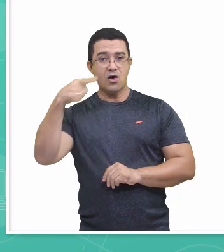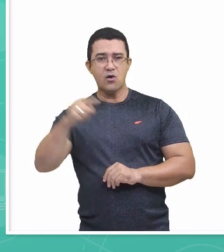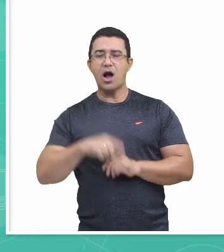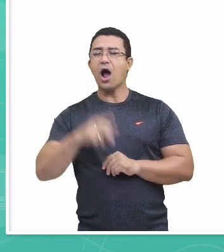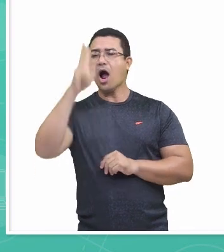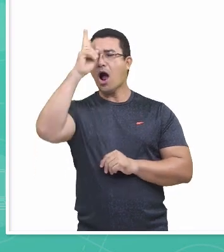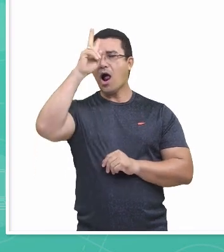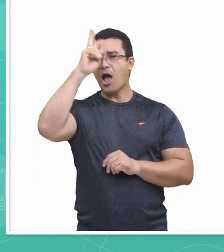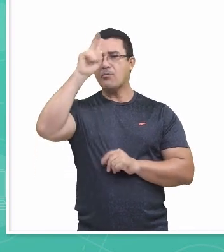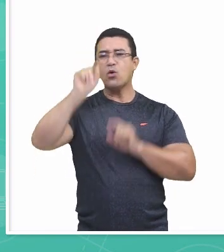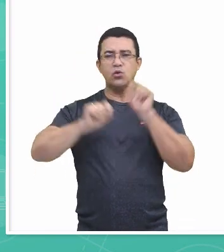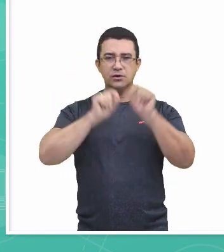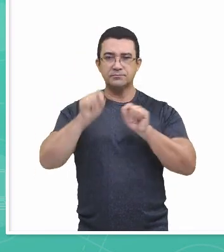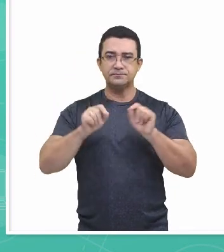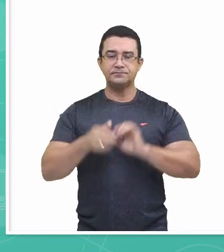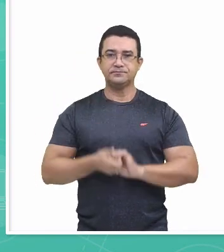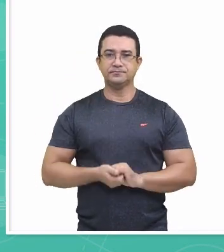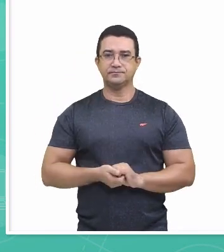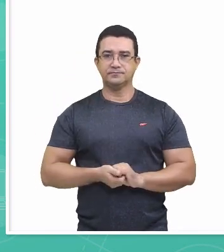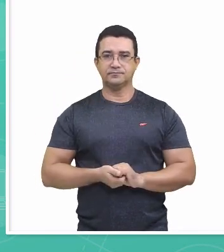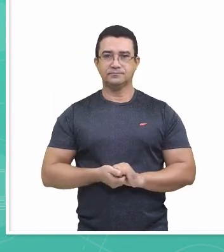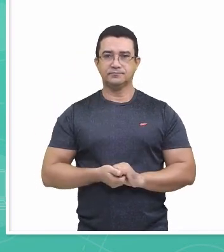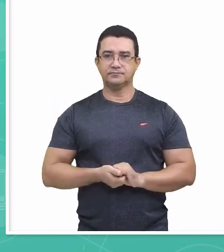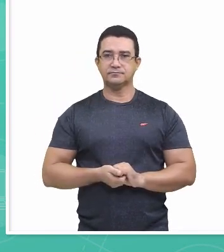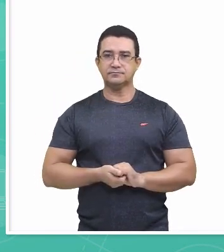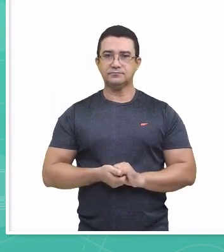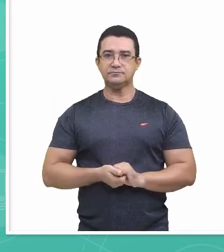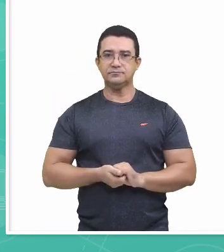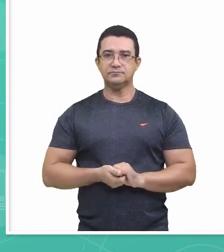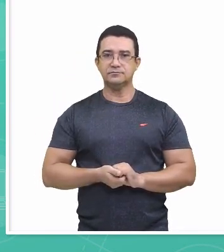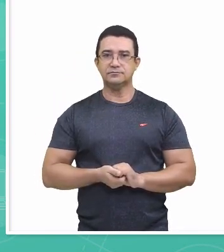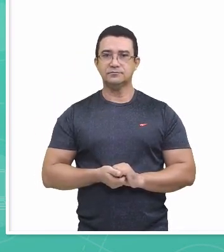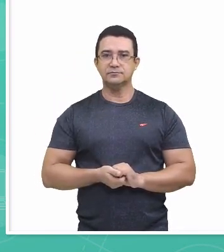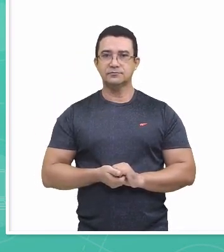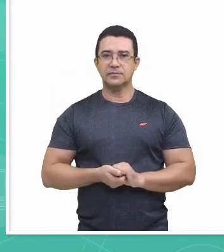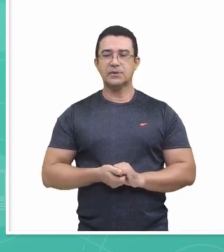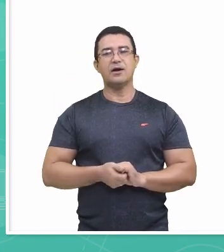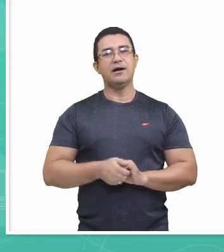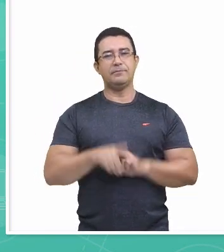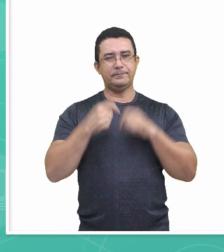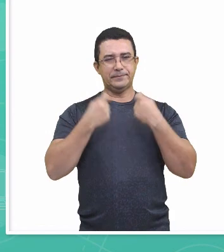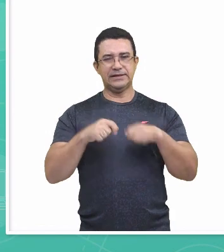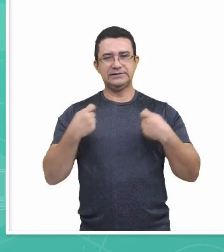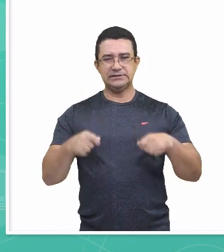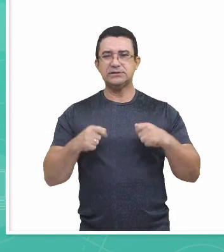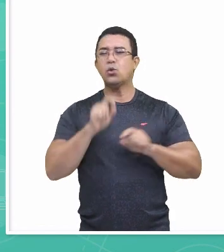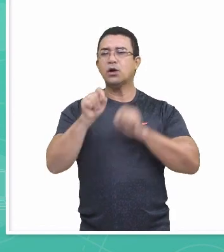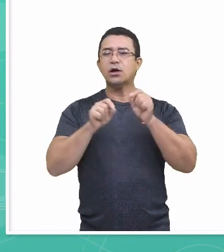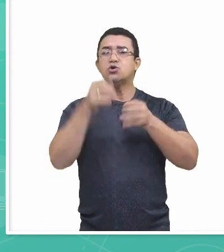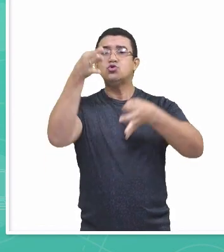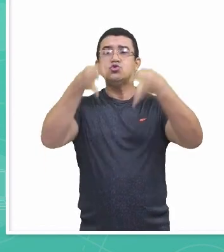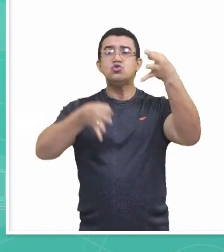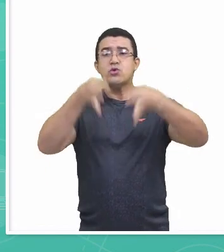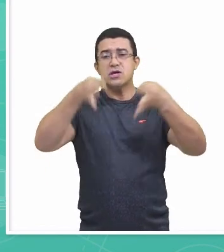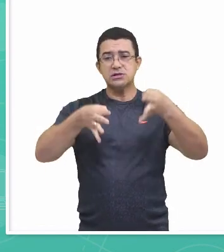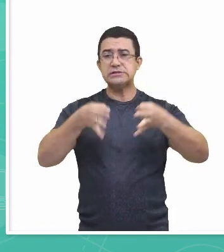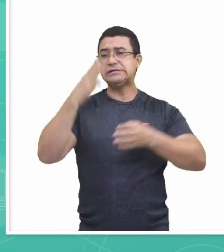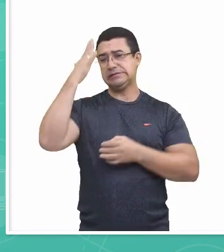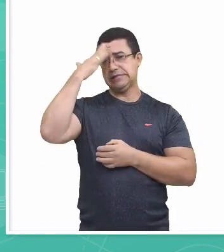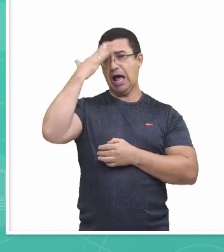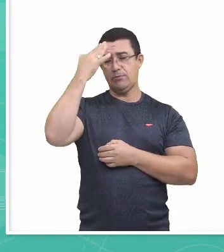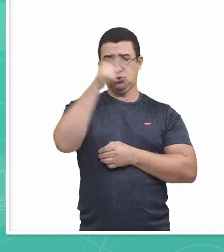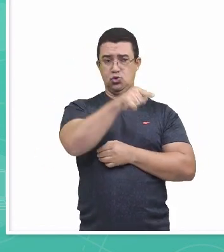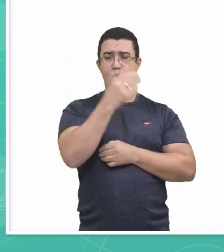que lembrou então que a demanda fosse resolvida pelo juiz de direito. Muito bem, a demanda